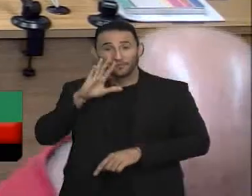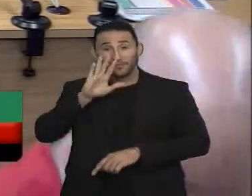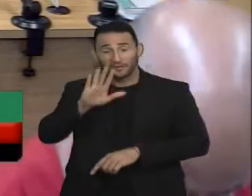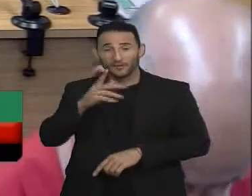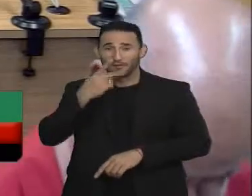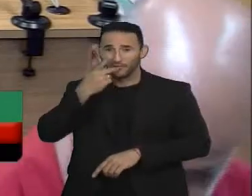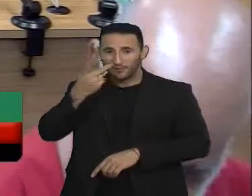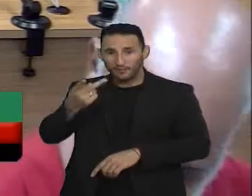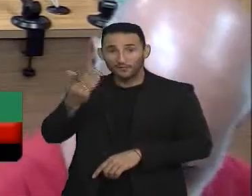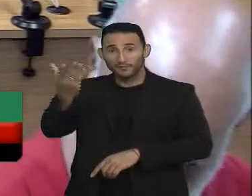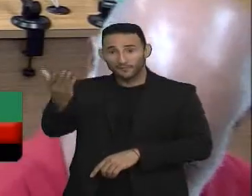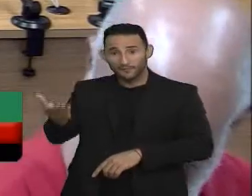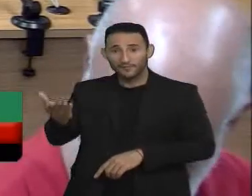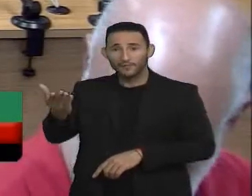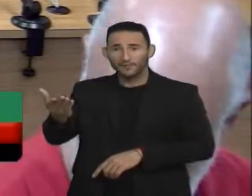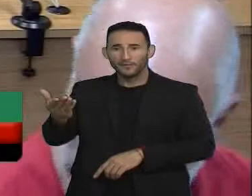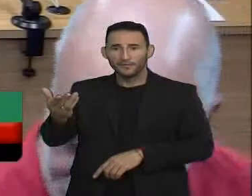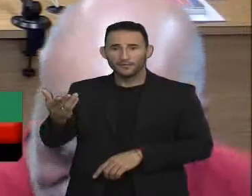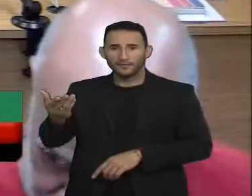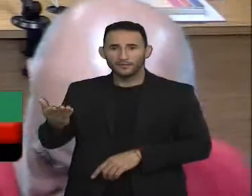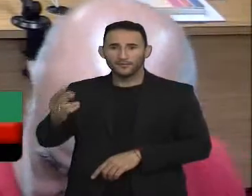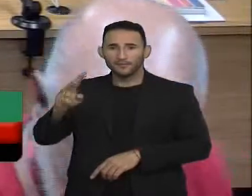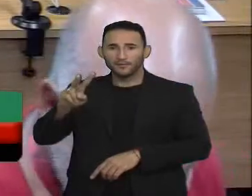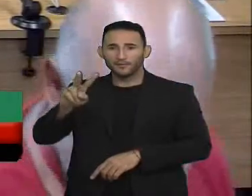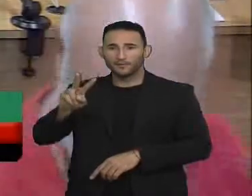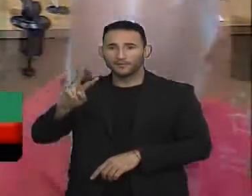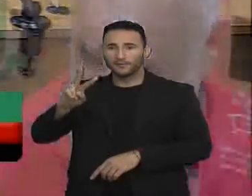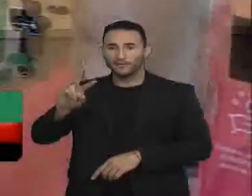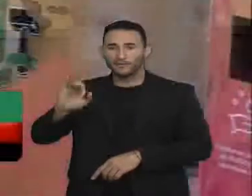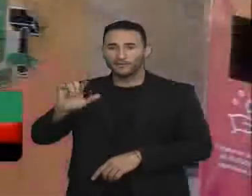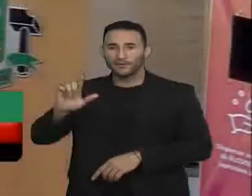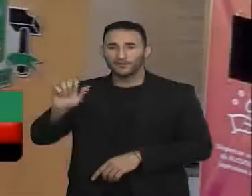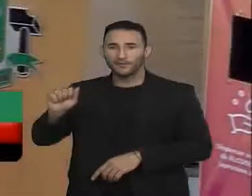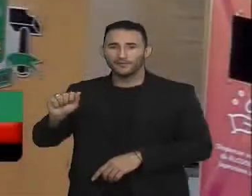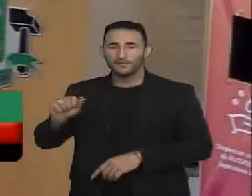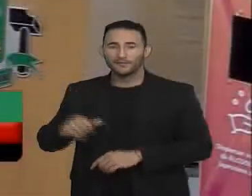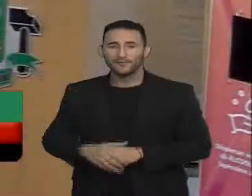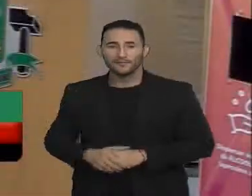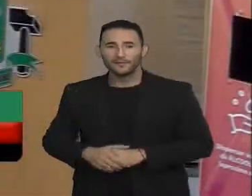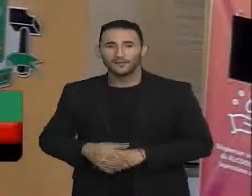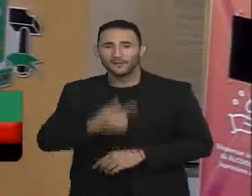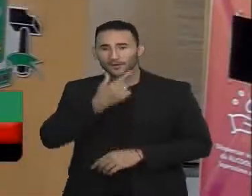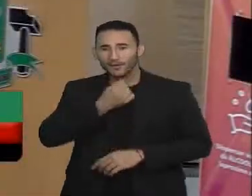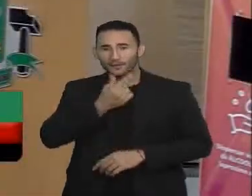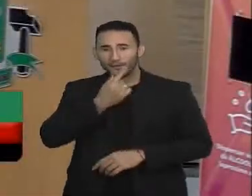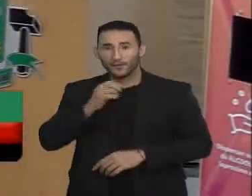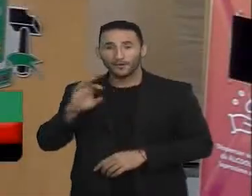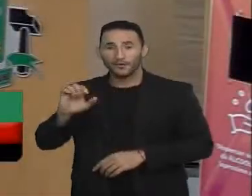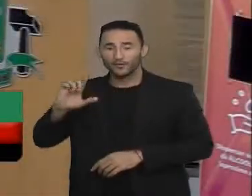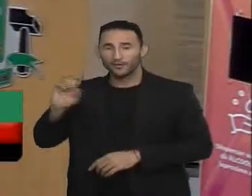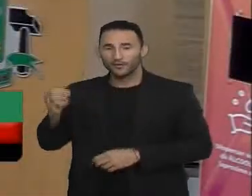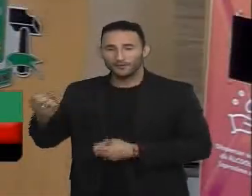bem-vindo, senhor Vilela. Eu tenho um professor aqui do lado, o Rogério Santos.